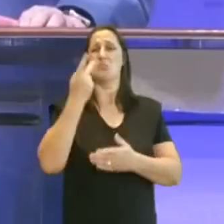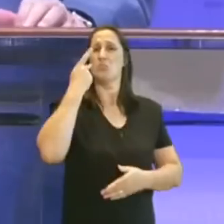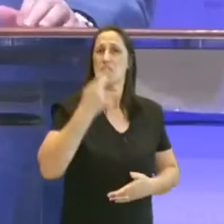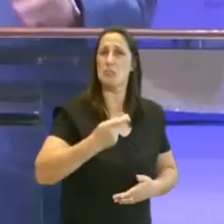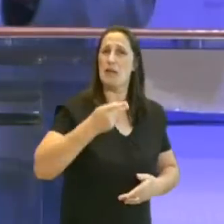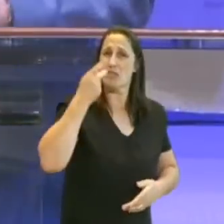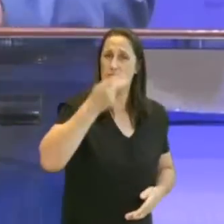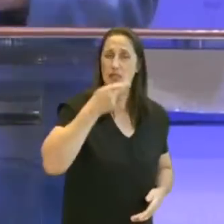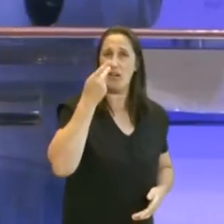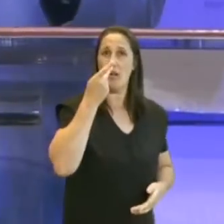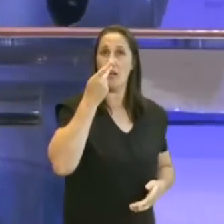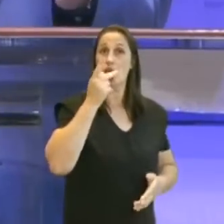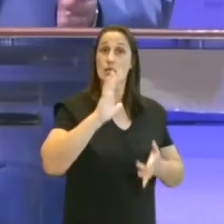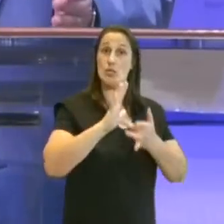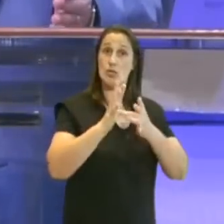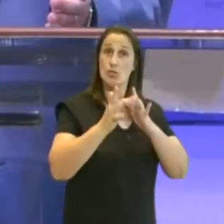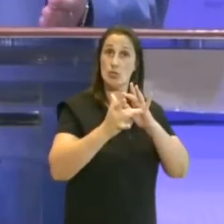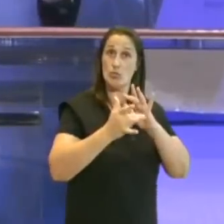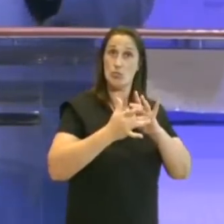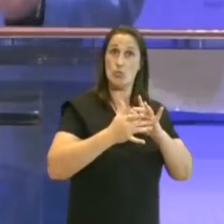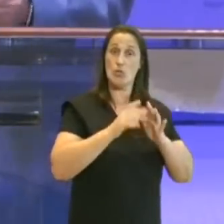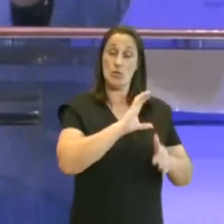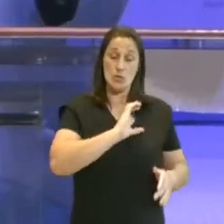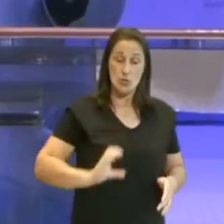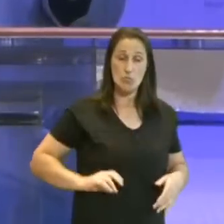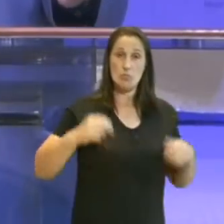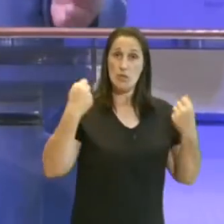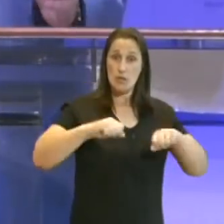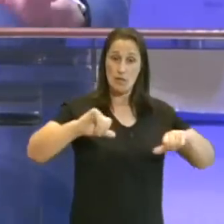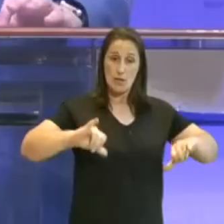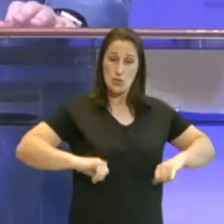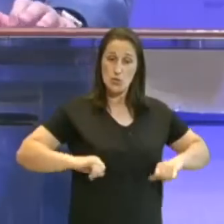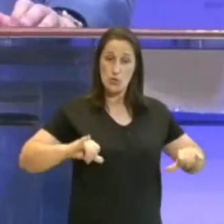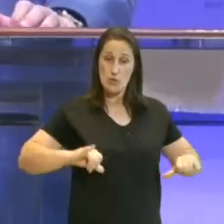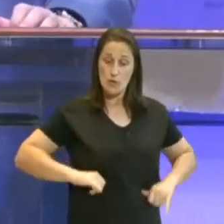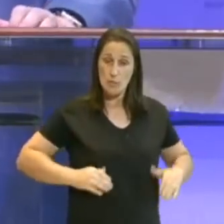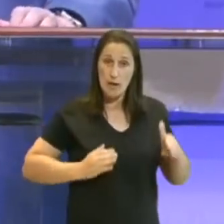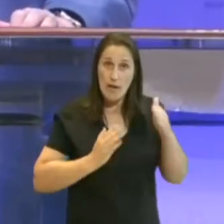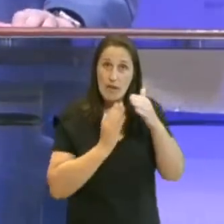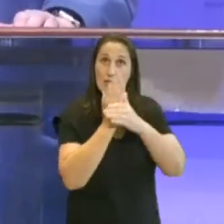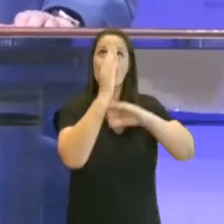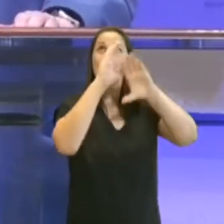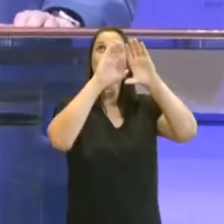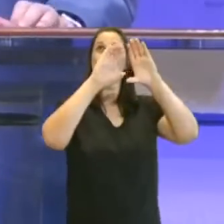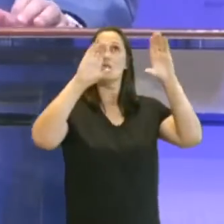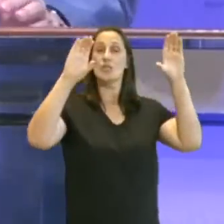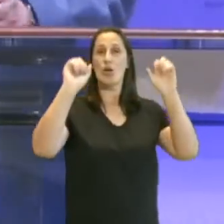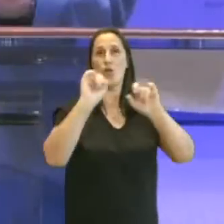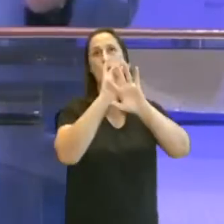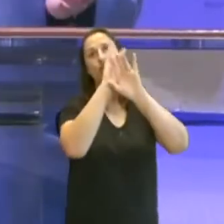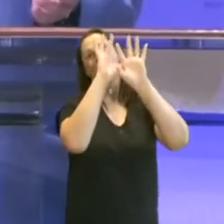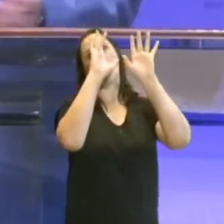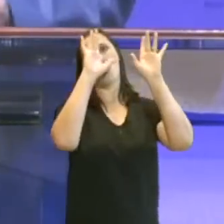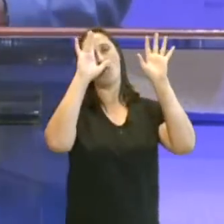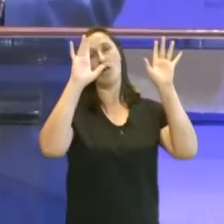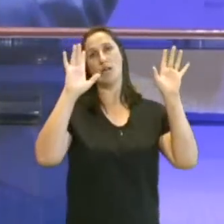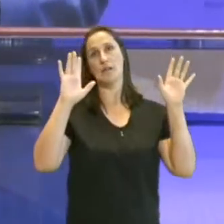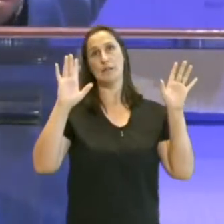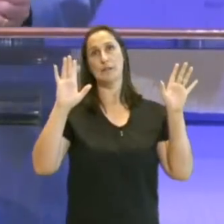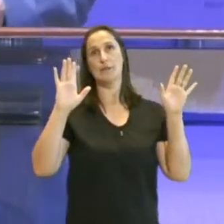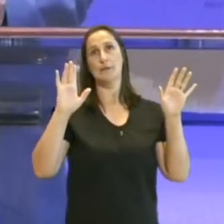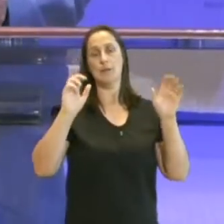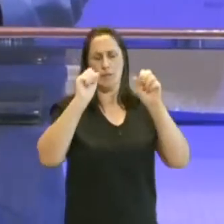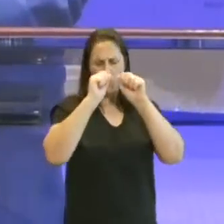o Cristo sofrer estas coisas para entrar na sua glória? E começando por Moisés e todos os